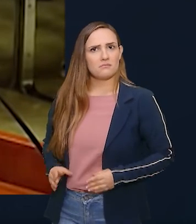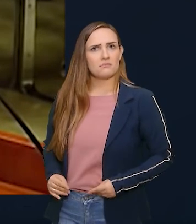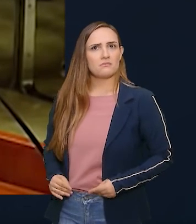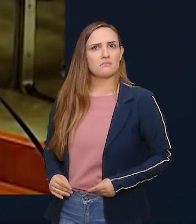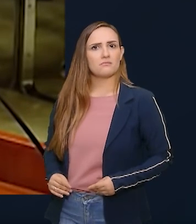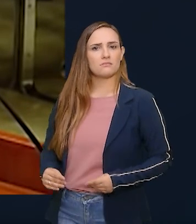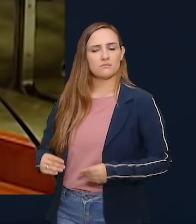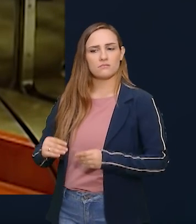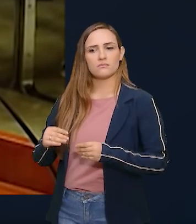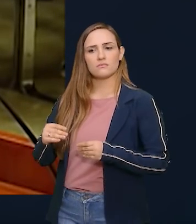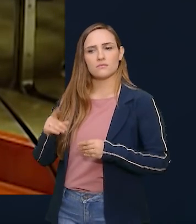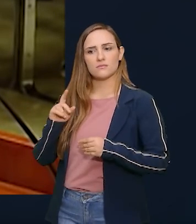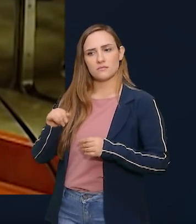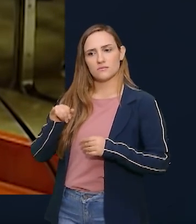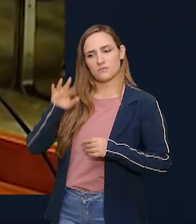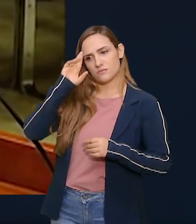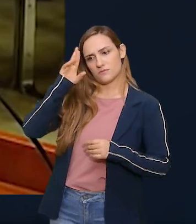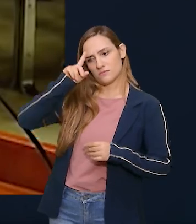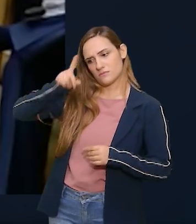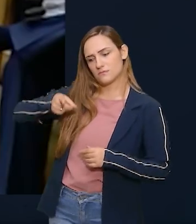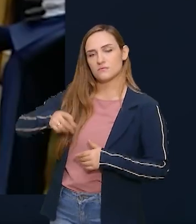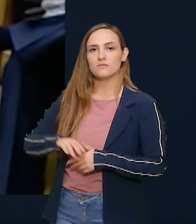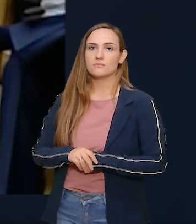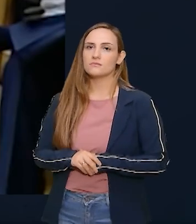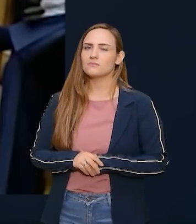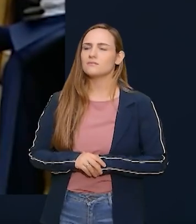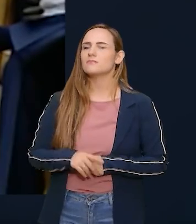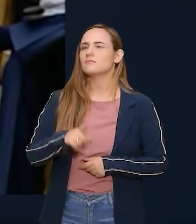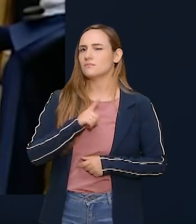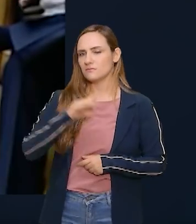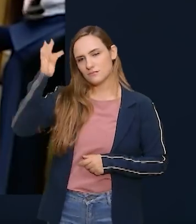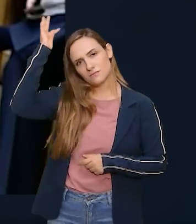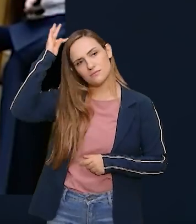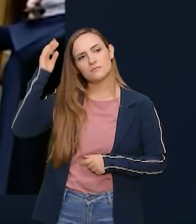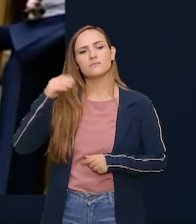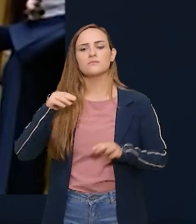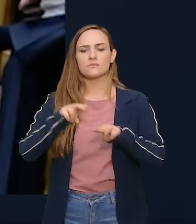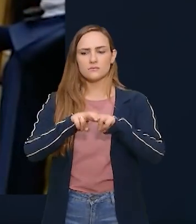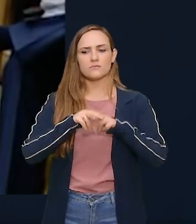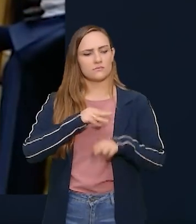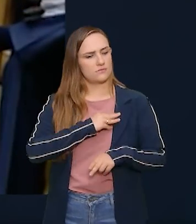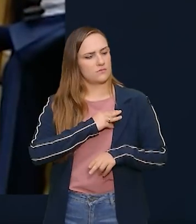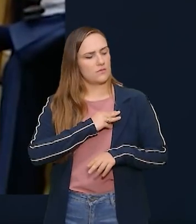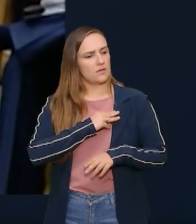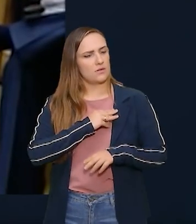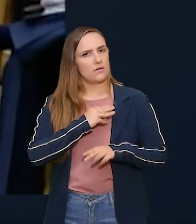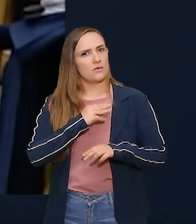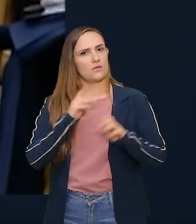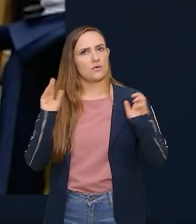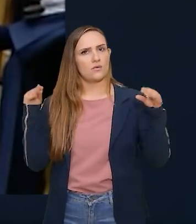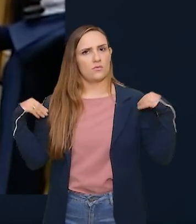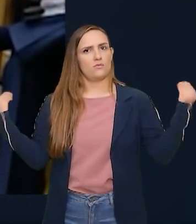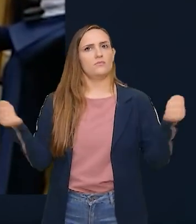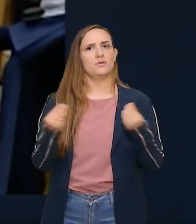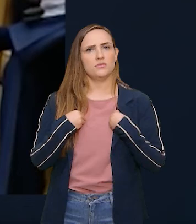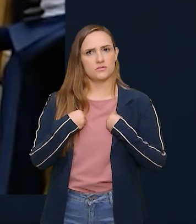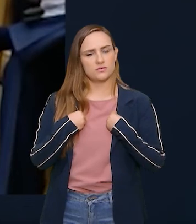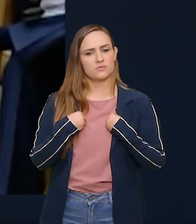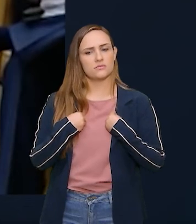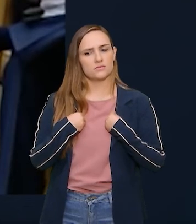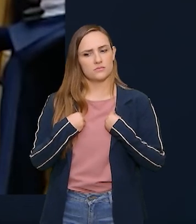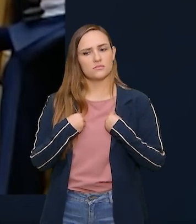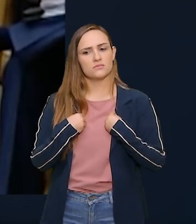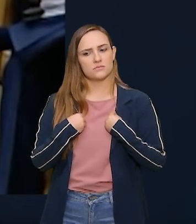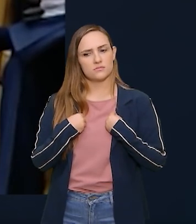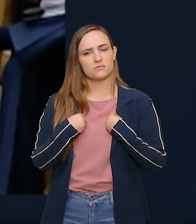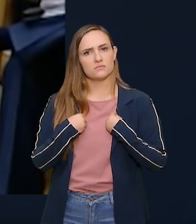molestamento físico do empregado pelo empregador. O talento não passou despercebido e os ministros elogiaram o jovem advogado. É